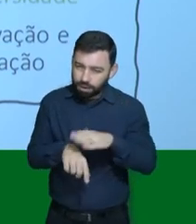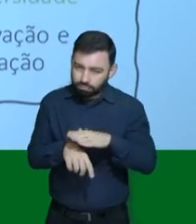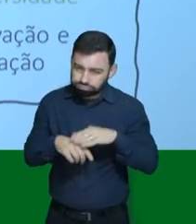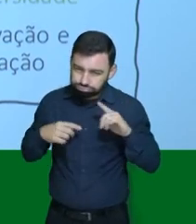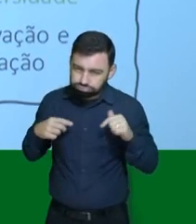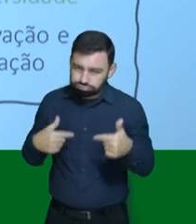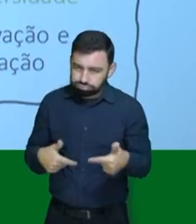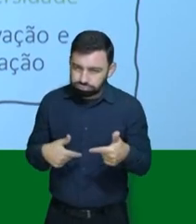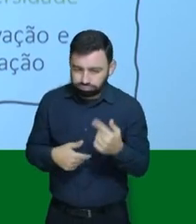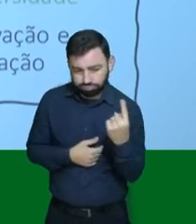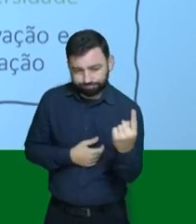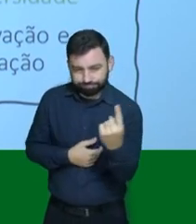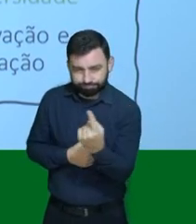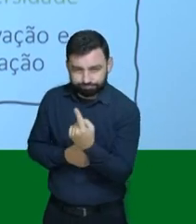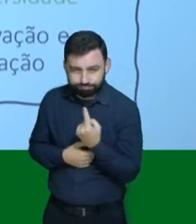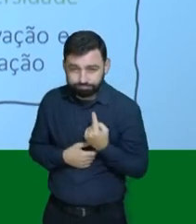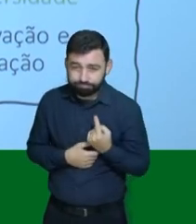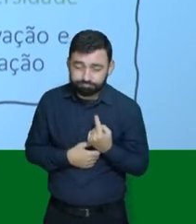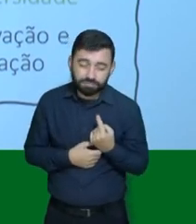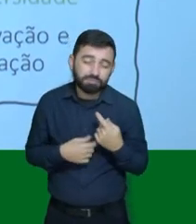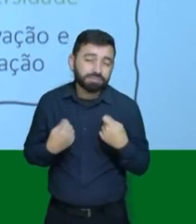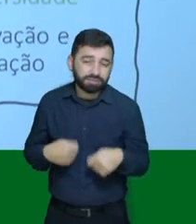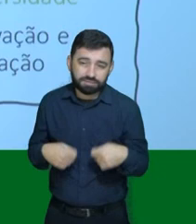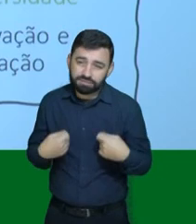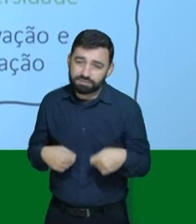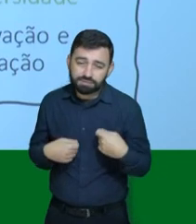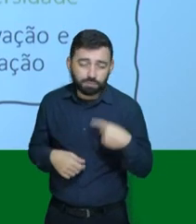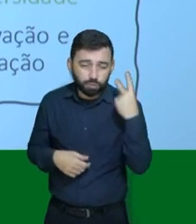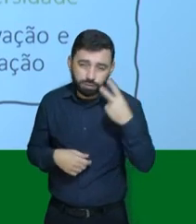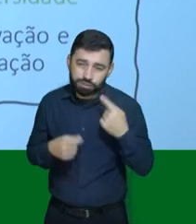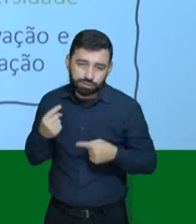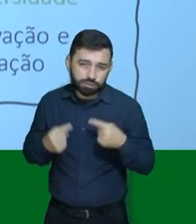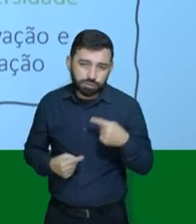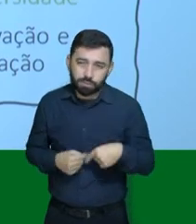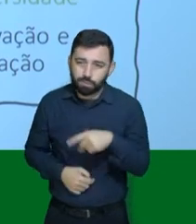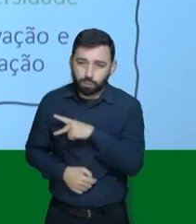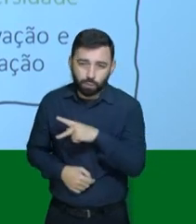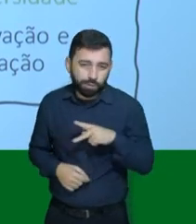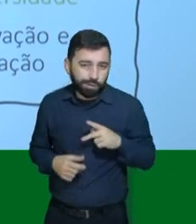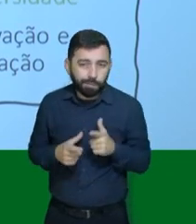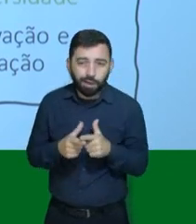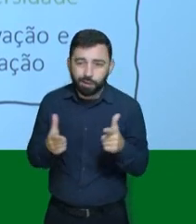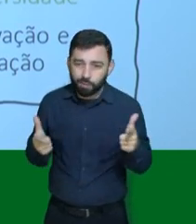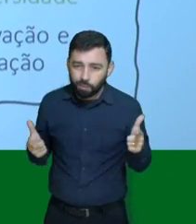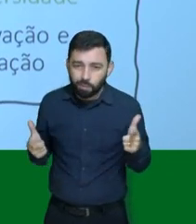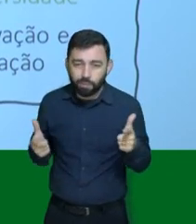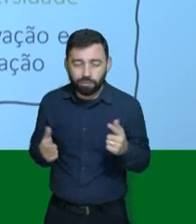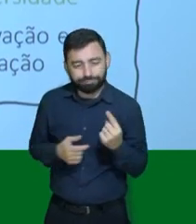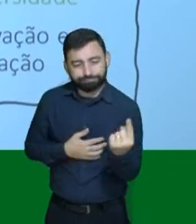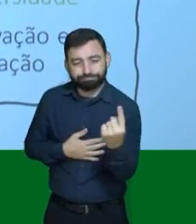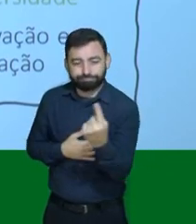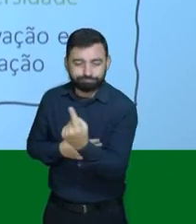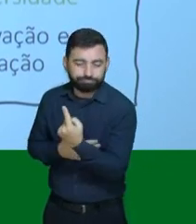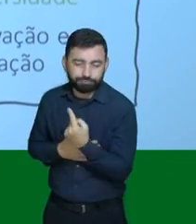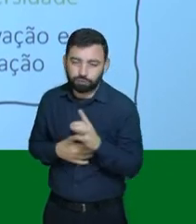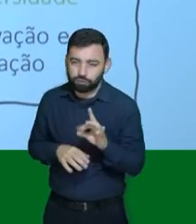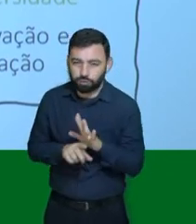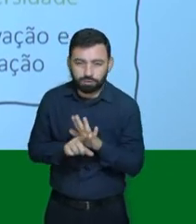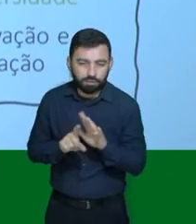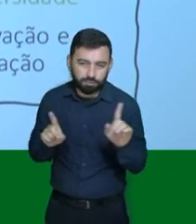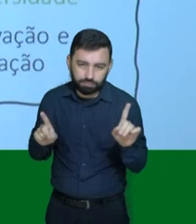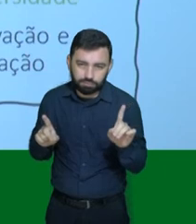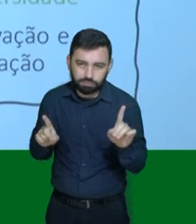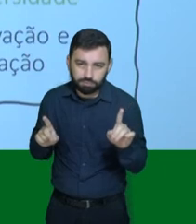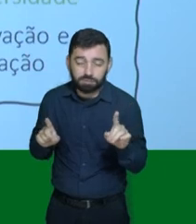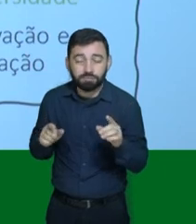Ah, é pequeno, é individual, mas a gente vai precisar de políticas públicas maiores. Tá? Só com essas individuais, não. Mas é